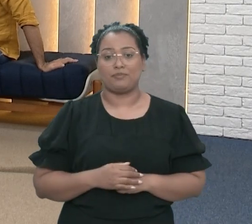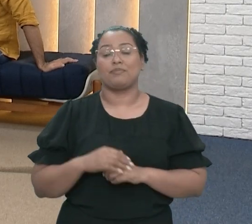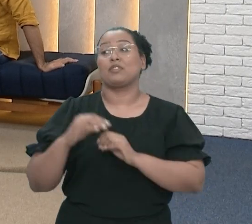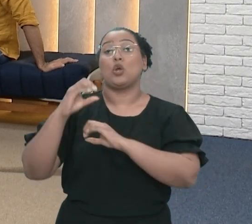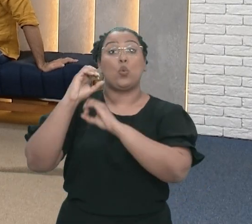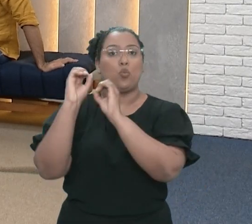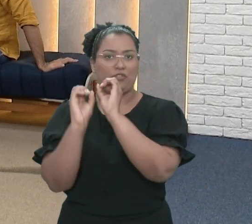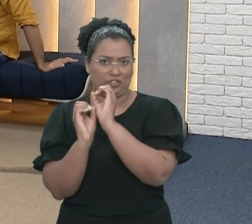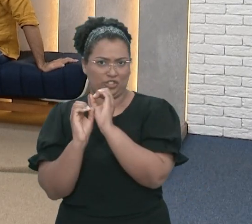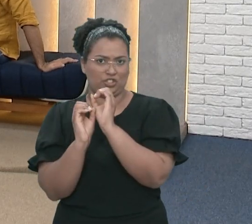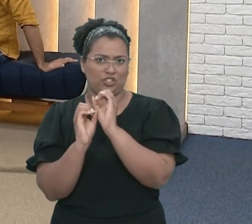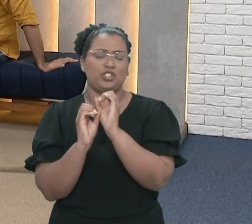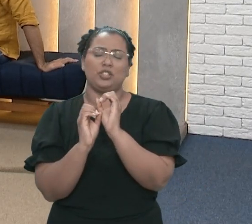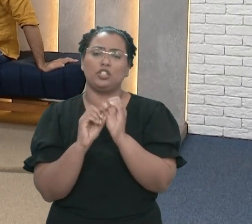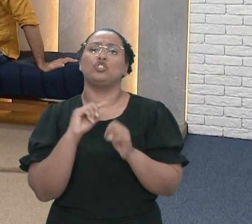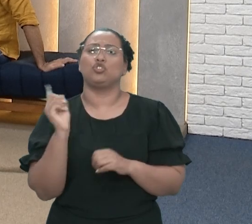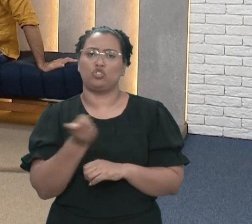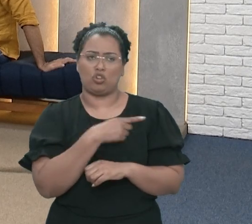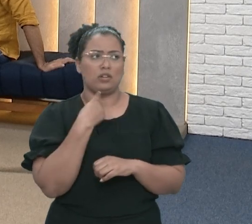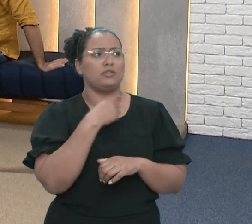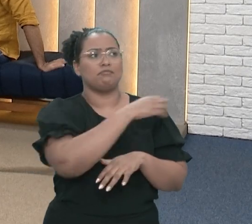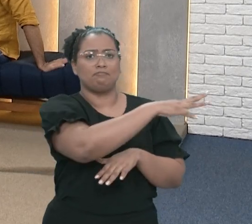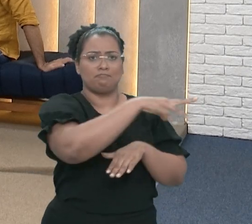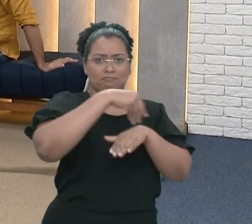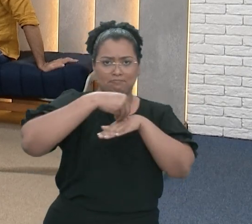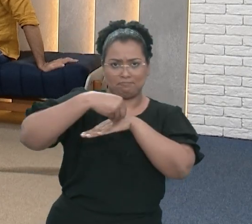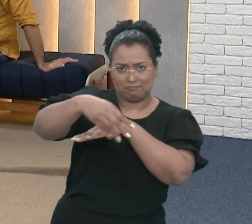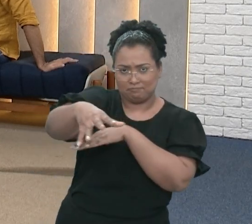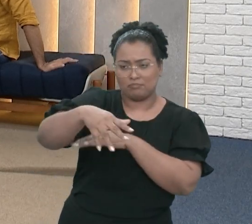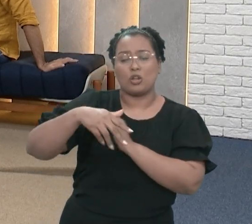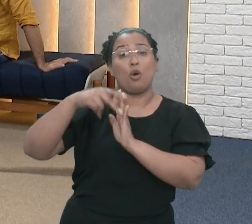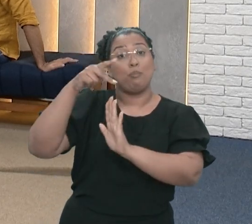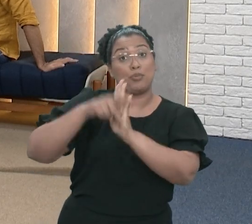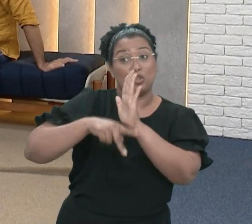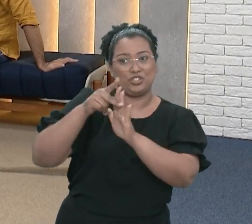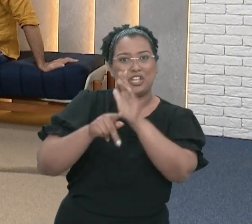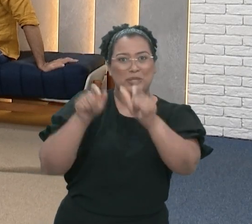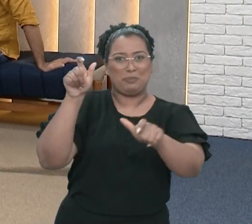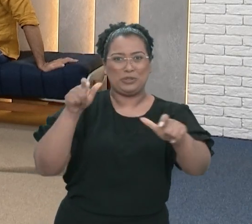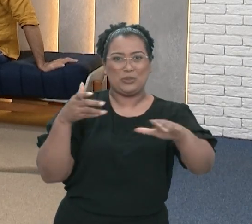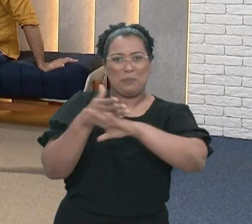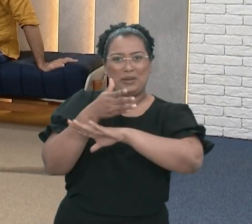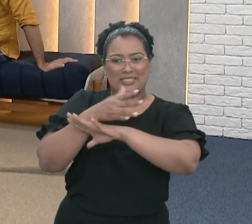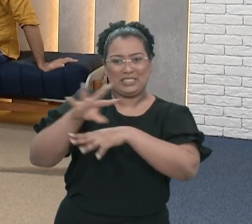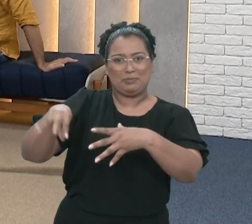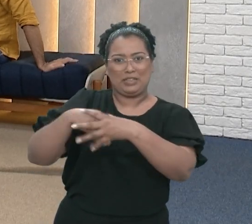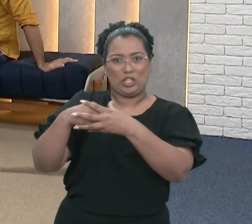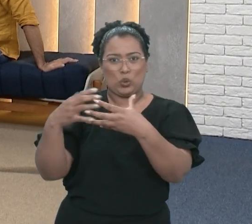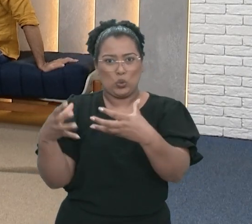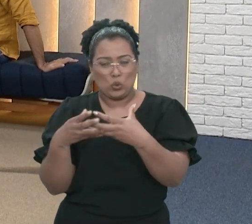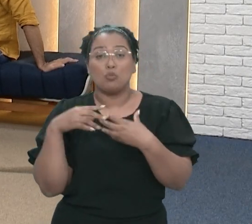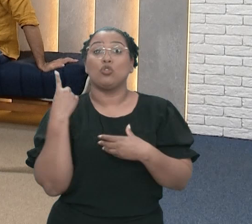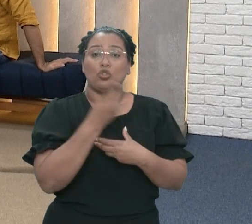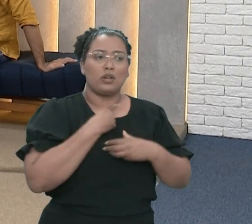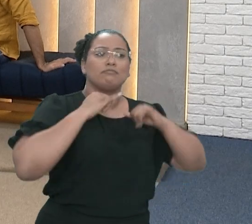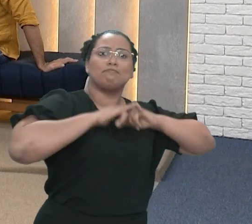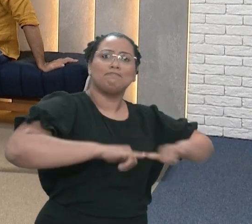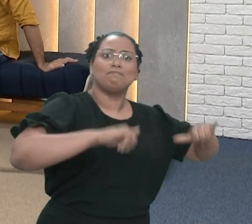UFG e a gente leva a equipe do projeto, a gente tem essa parte de divulgação dos primeiros